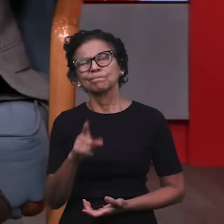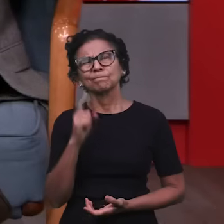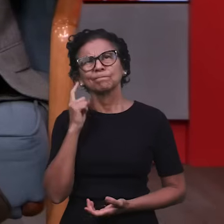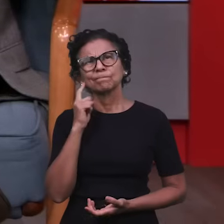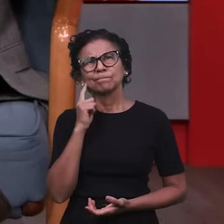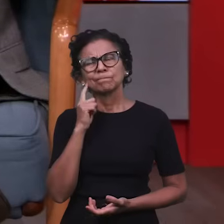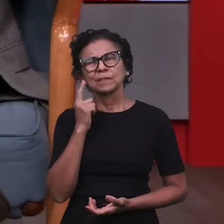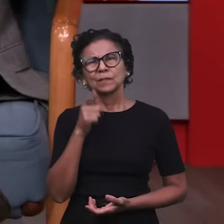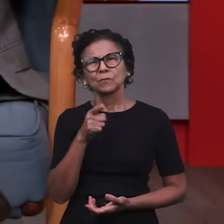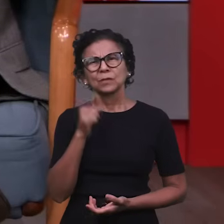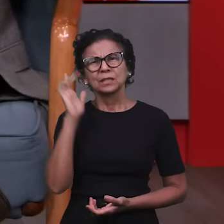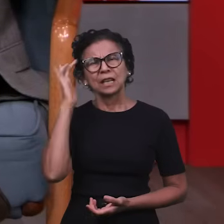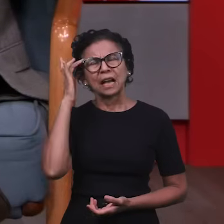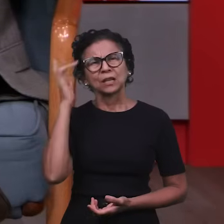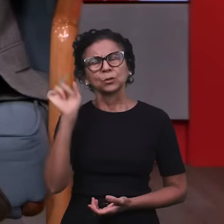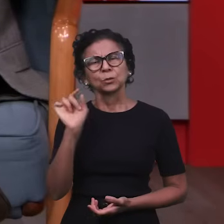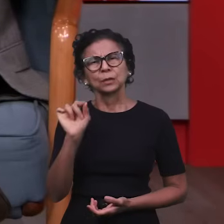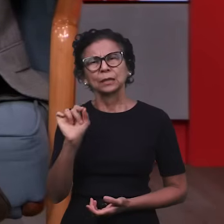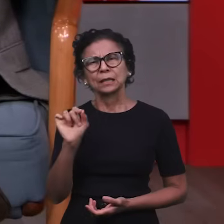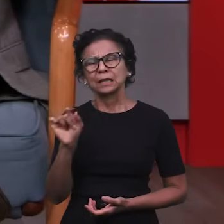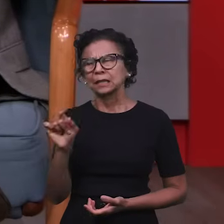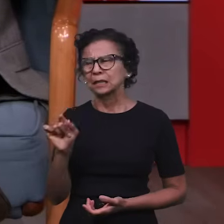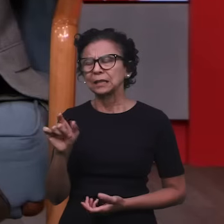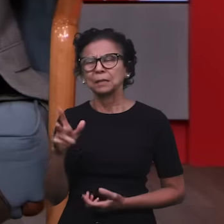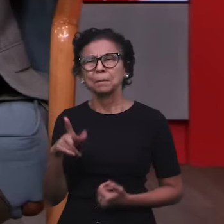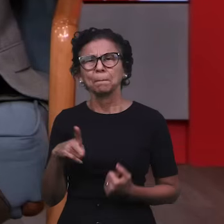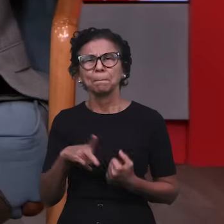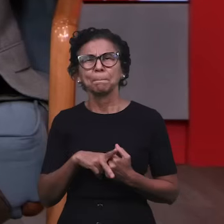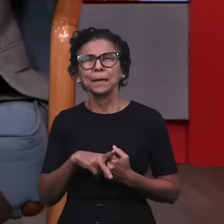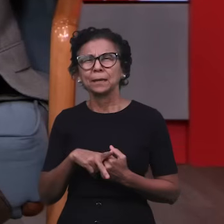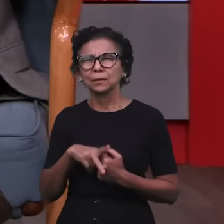Pedro mirou a orelha e